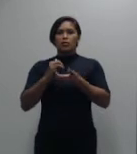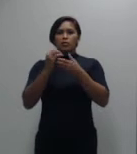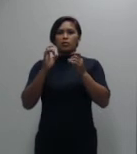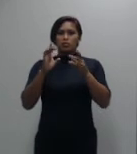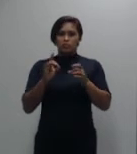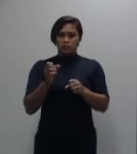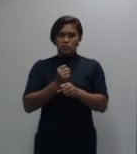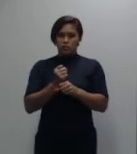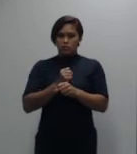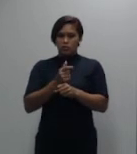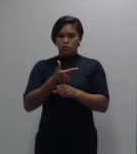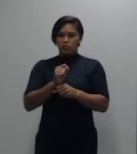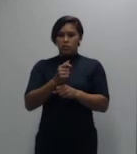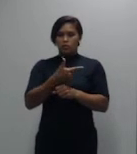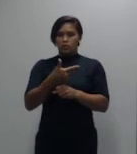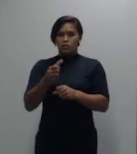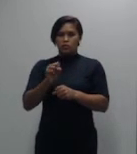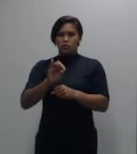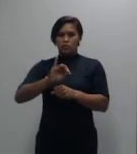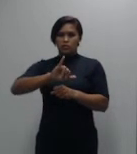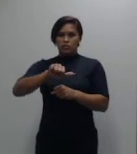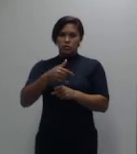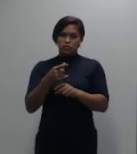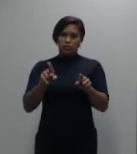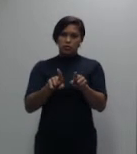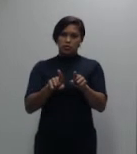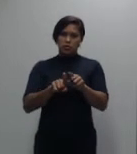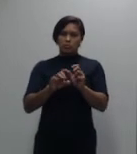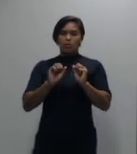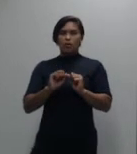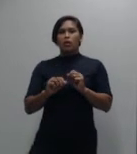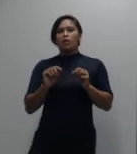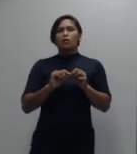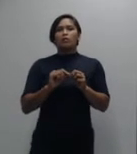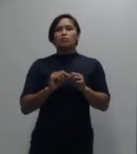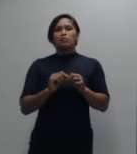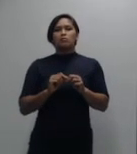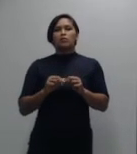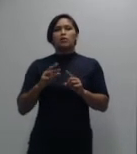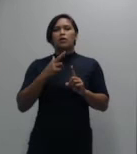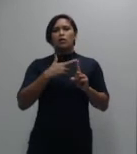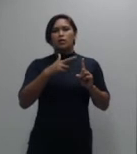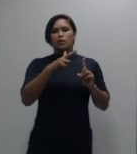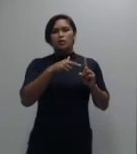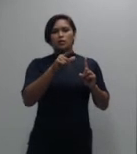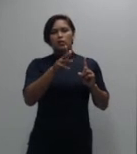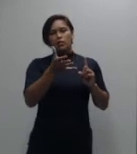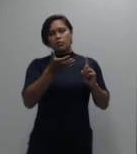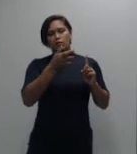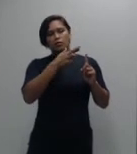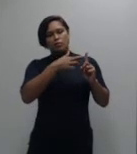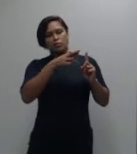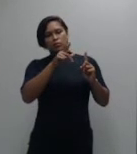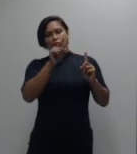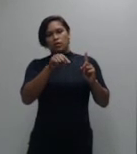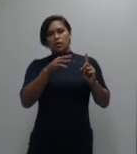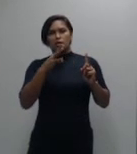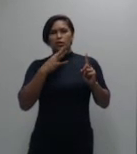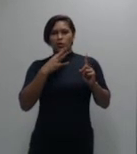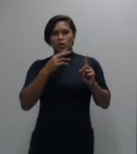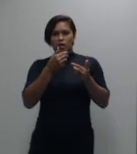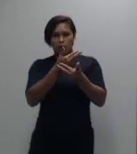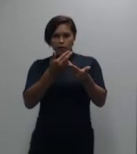do STJ e o isso até passo a referência que é conheço muitos